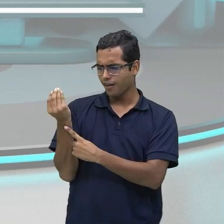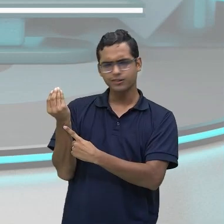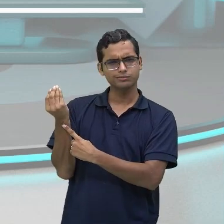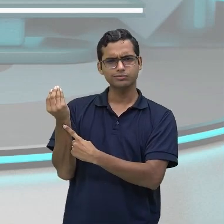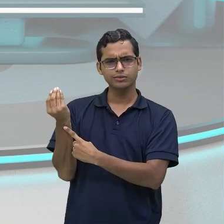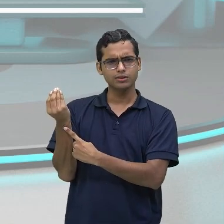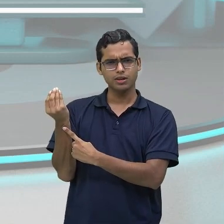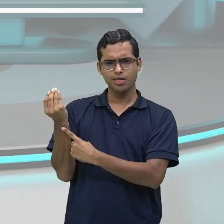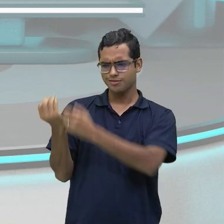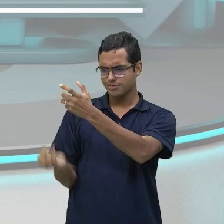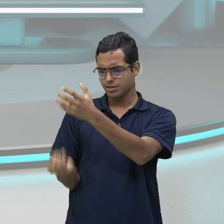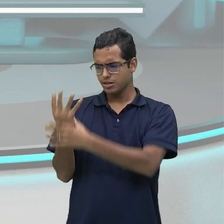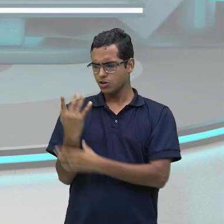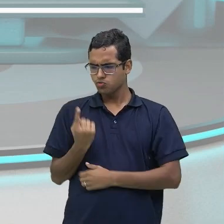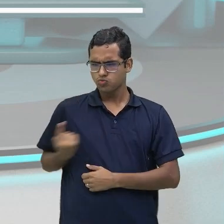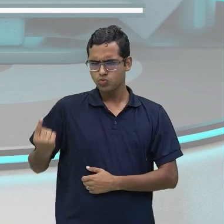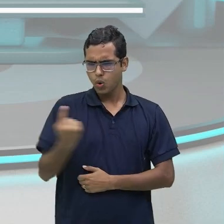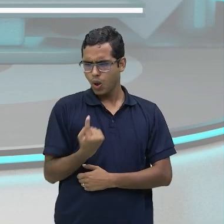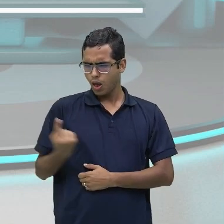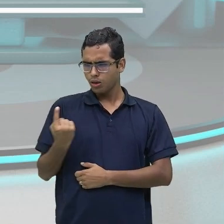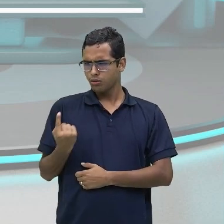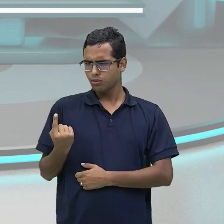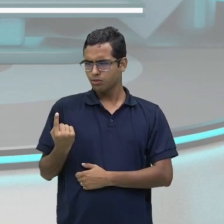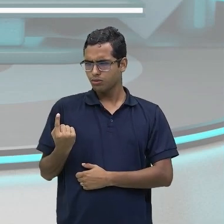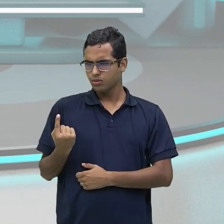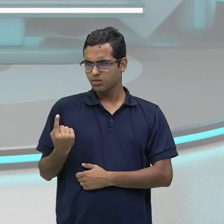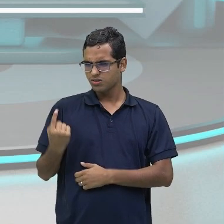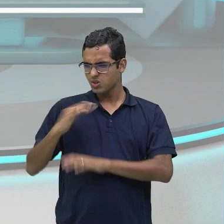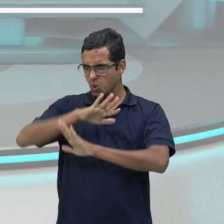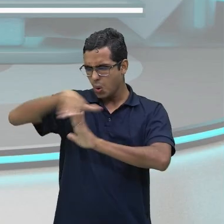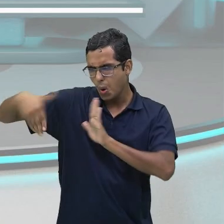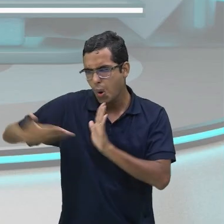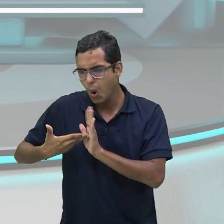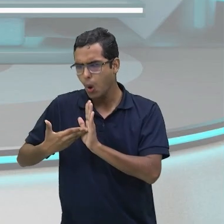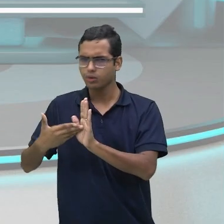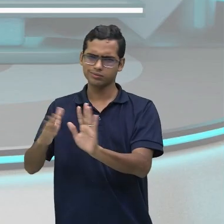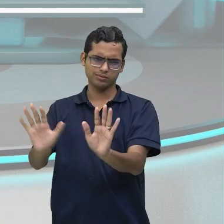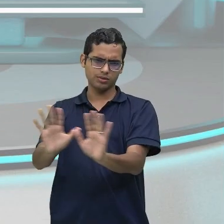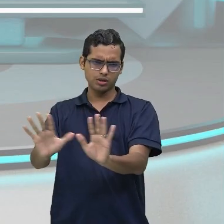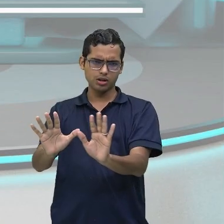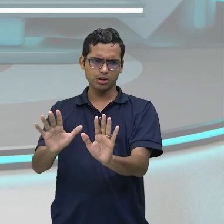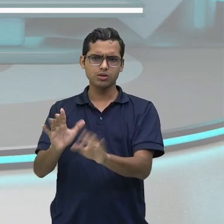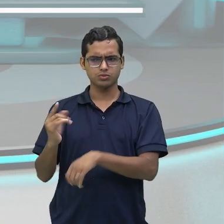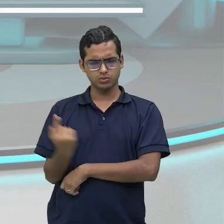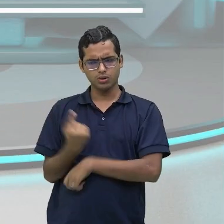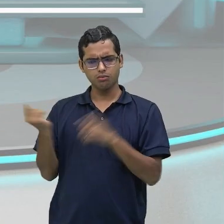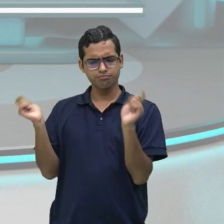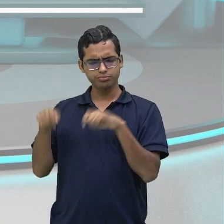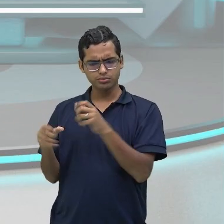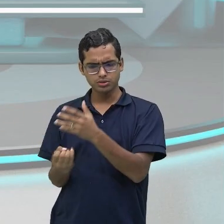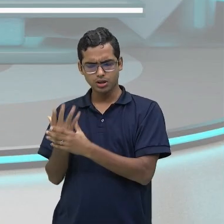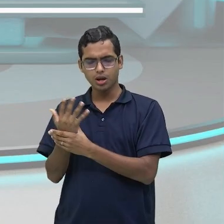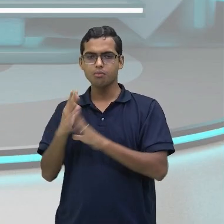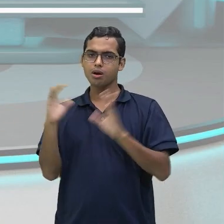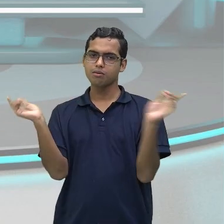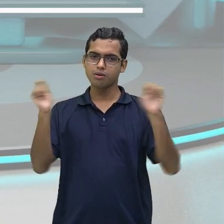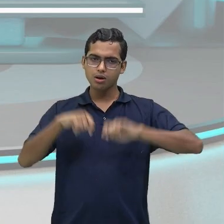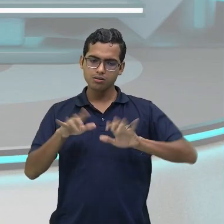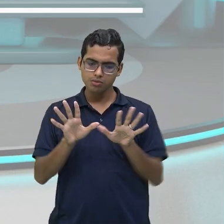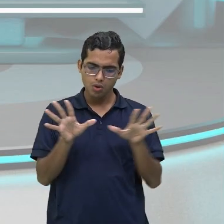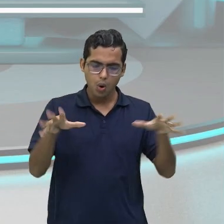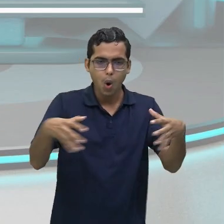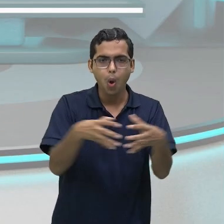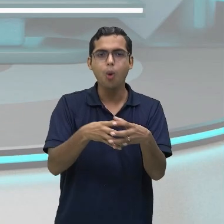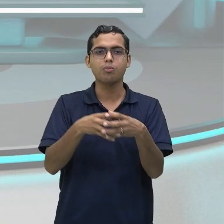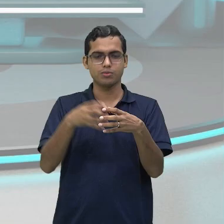que eu vou criar tudo sozinho. Eu posso fazer de forma individualizada? Claro, mas a gente também pode criar muito mais